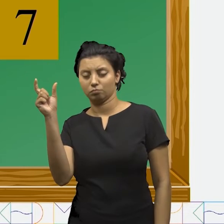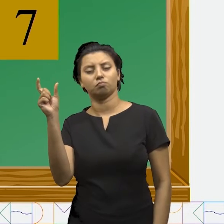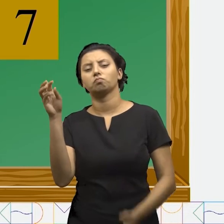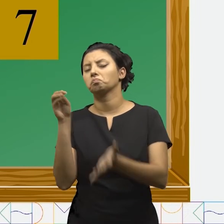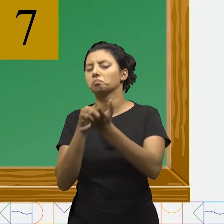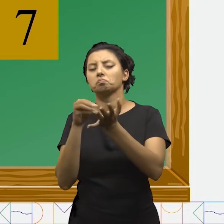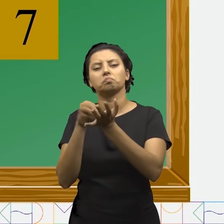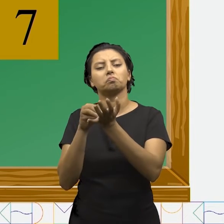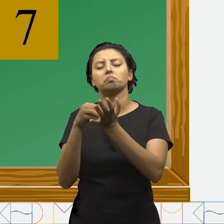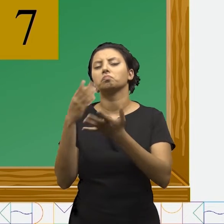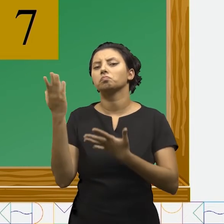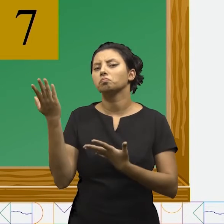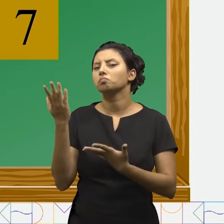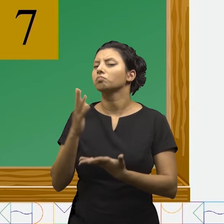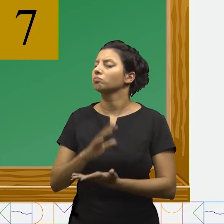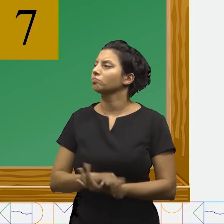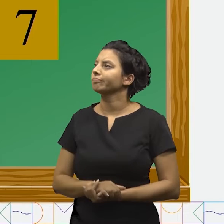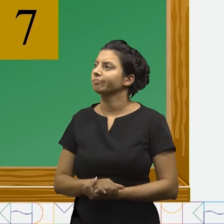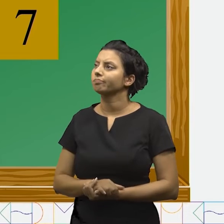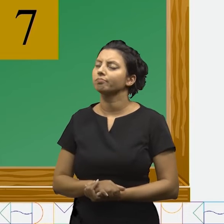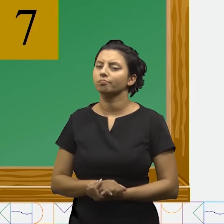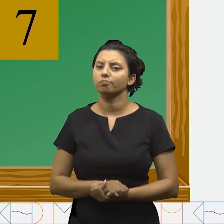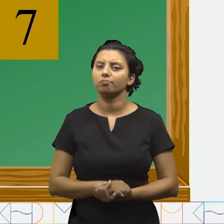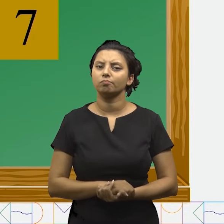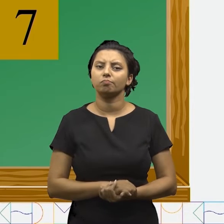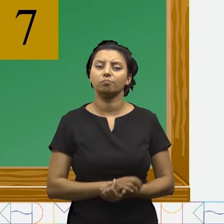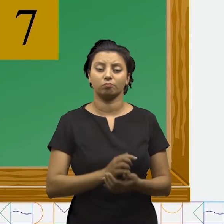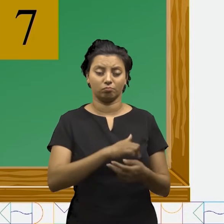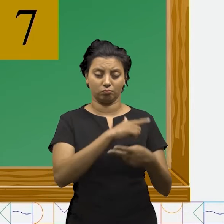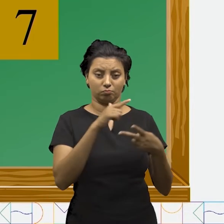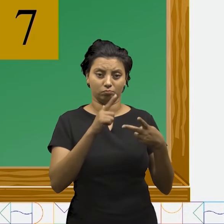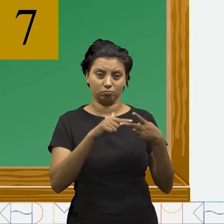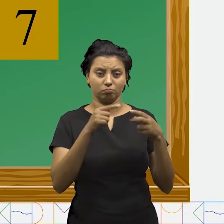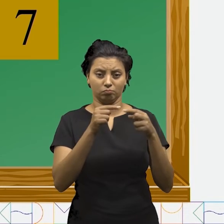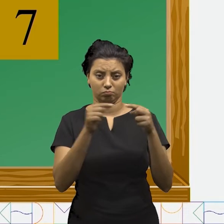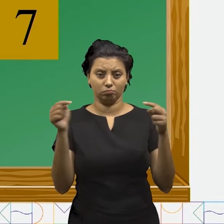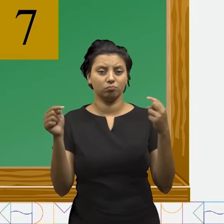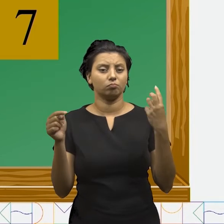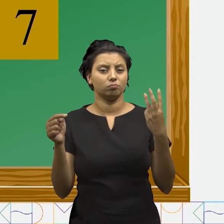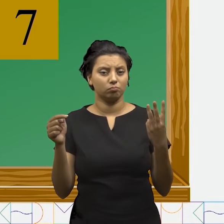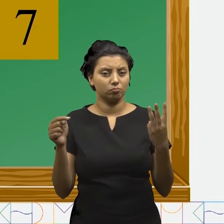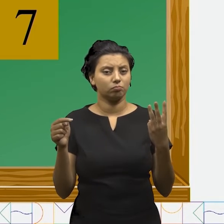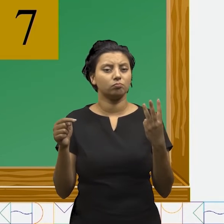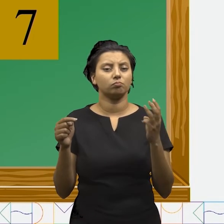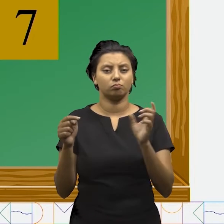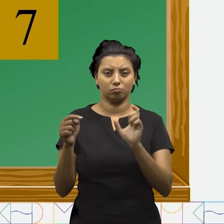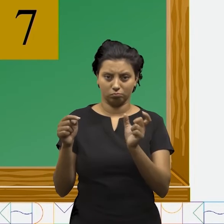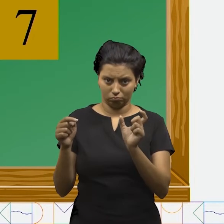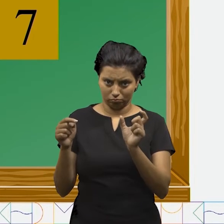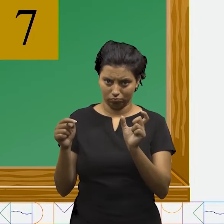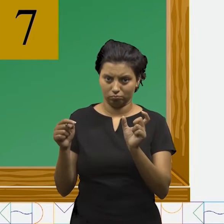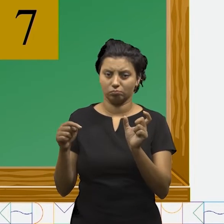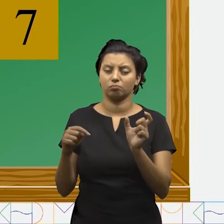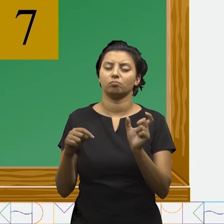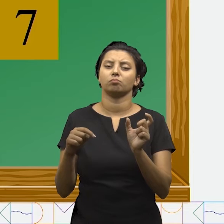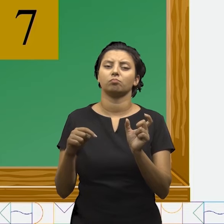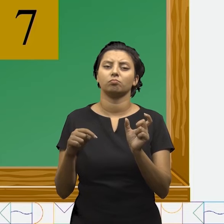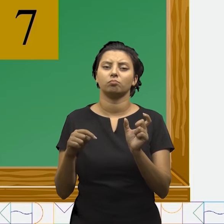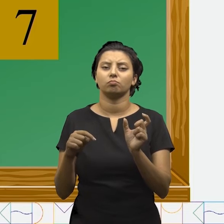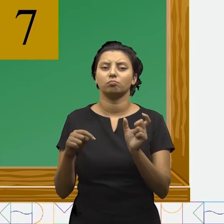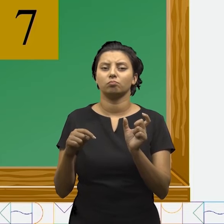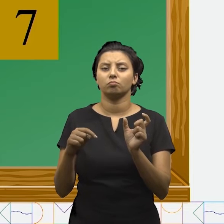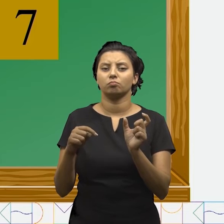o 8 e mais um espaço em branco. Na segunda linha, temos o 3, em seguida um espaço